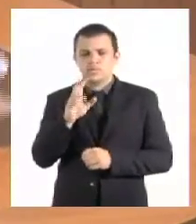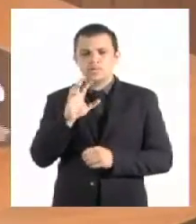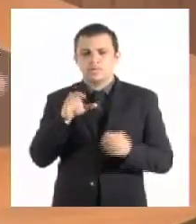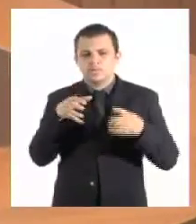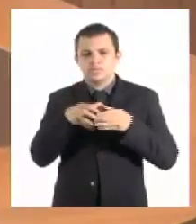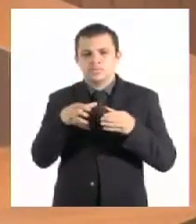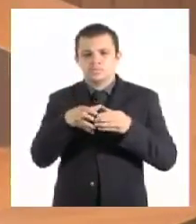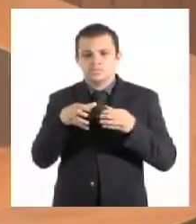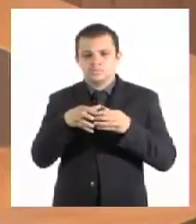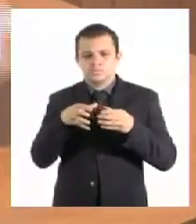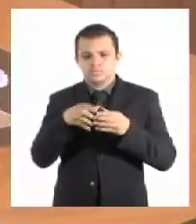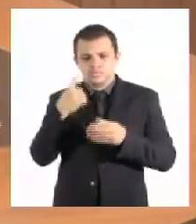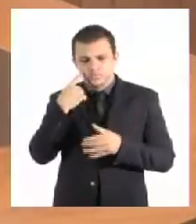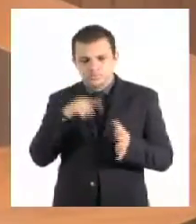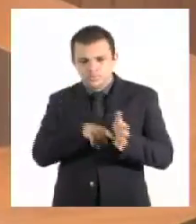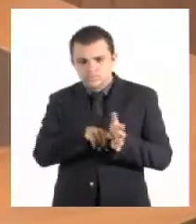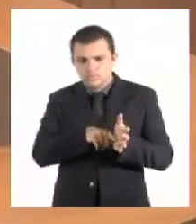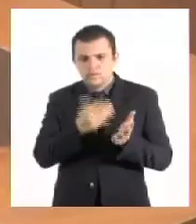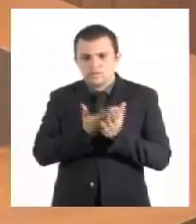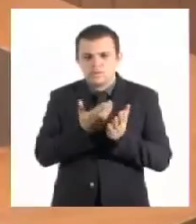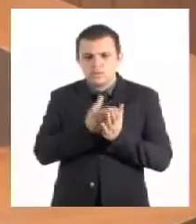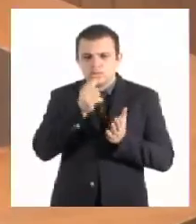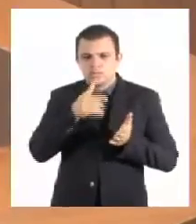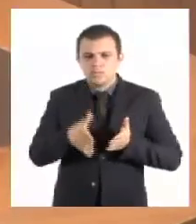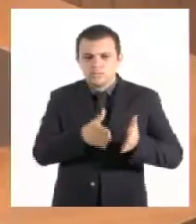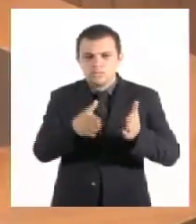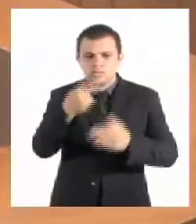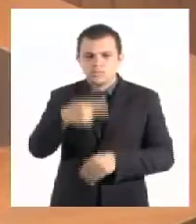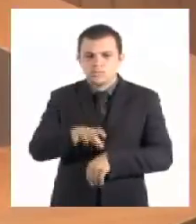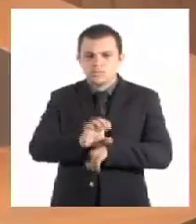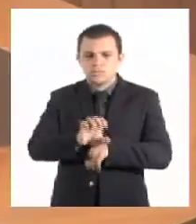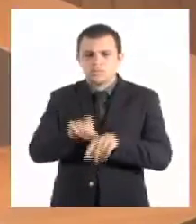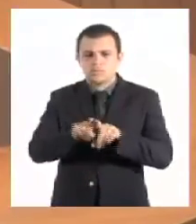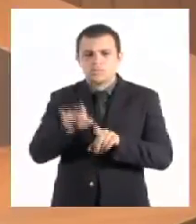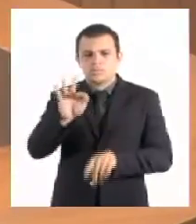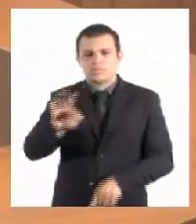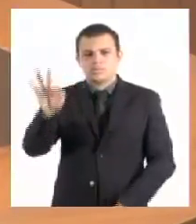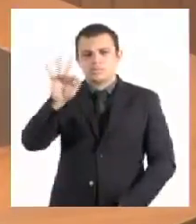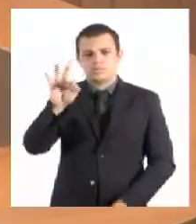que cortam o nosso Estado, os rios estaduais e os rios federais. Senhor presidente, era isso que eu tinha falado.